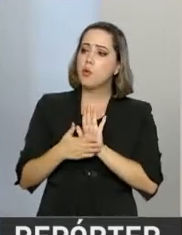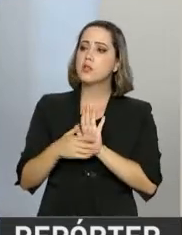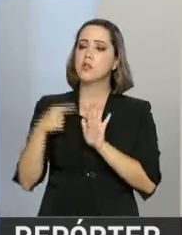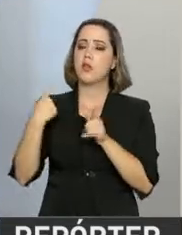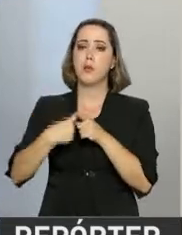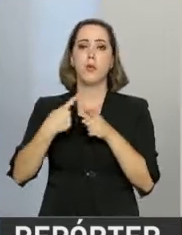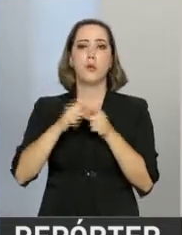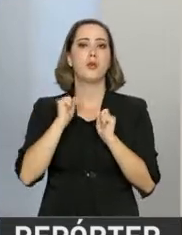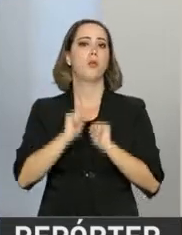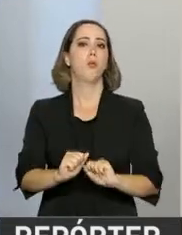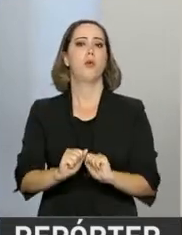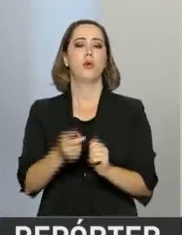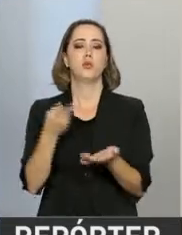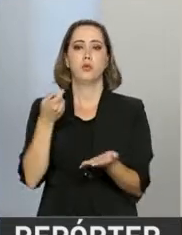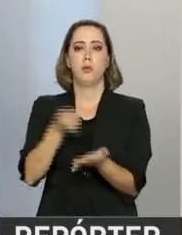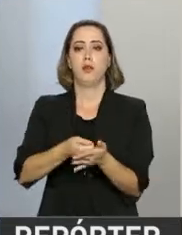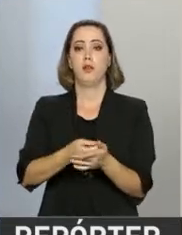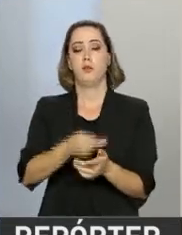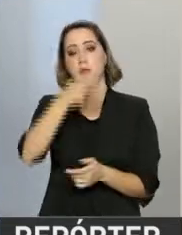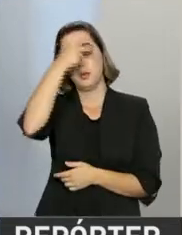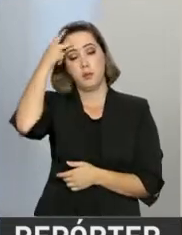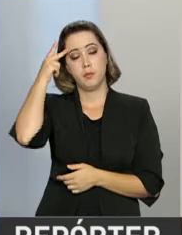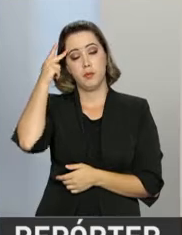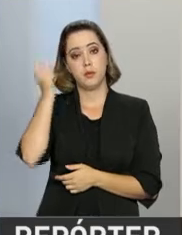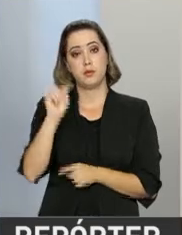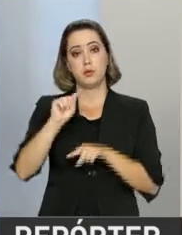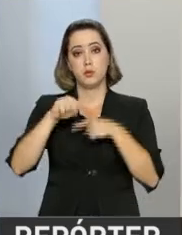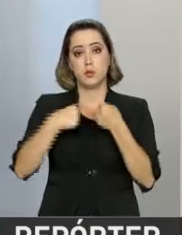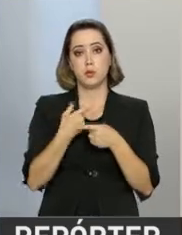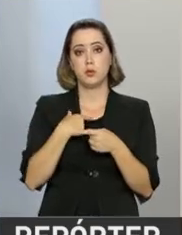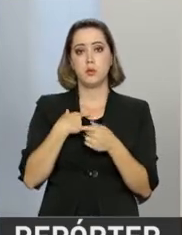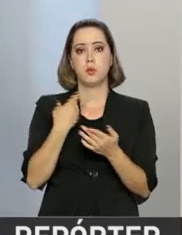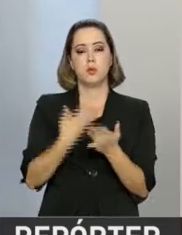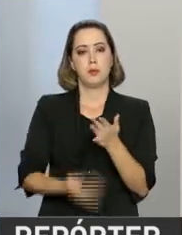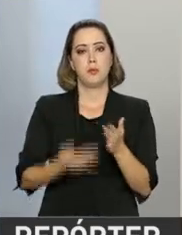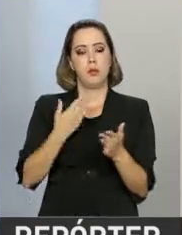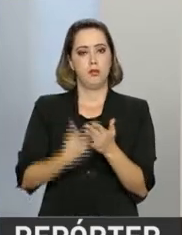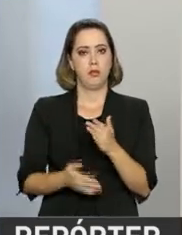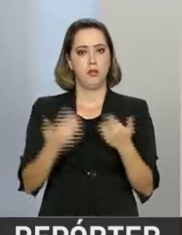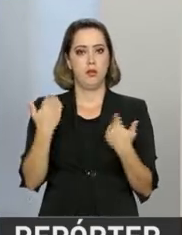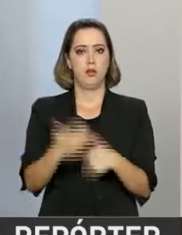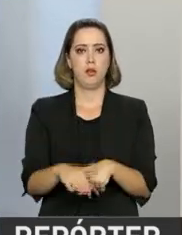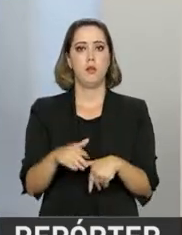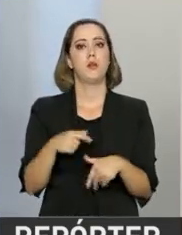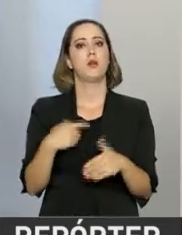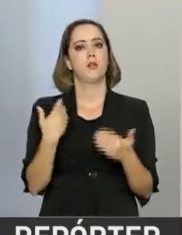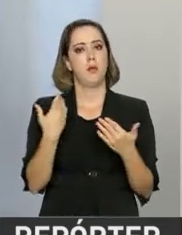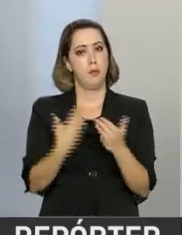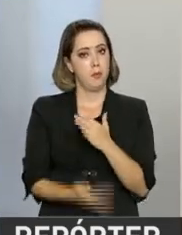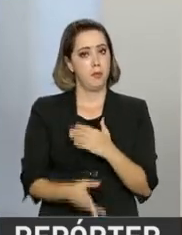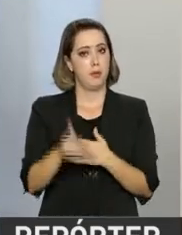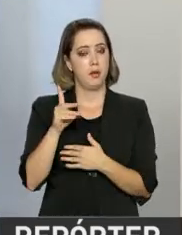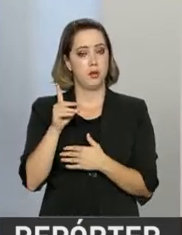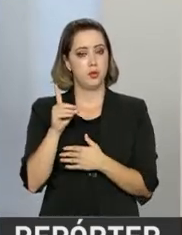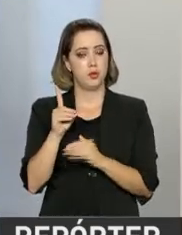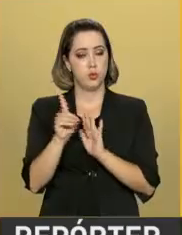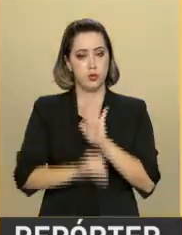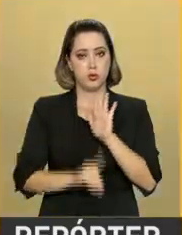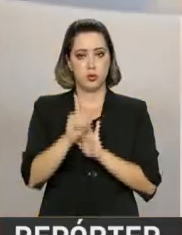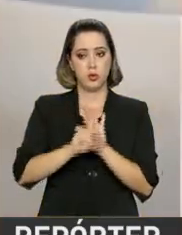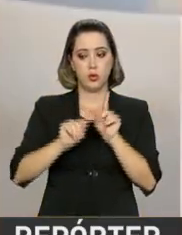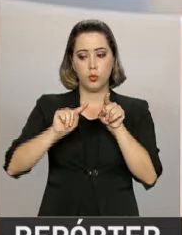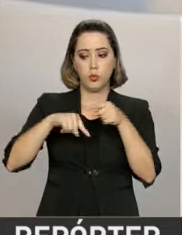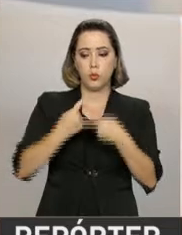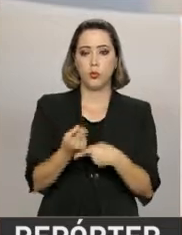isento que saltar a prova perde o direito à gratuidade na edição seguinte a não ser que apresente atestado médico